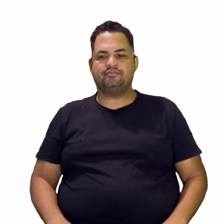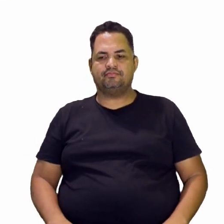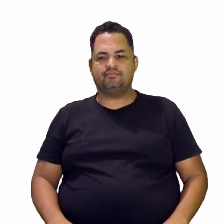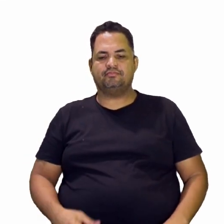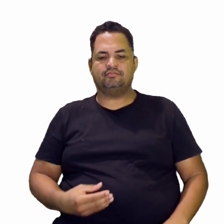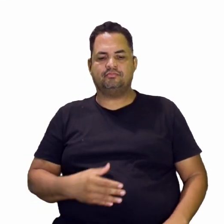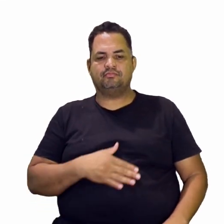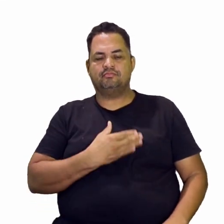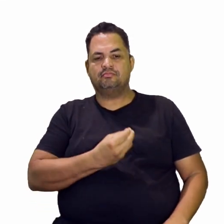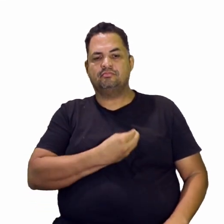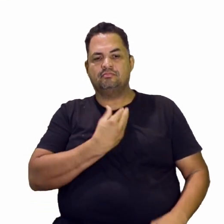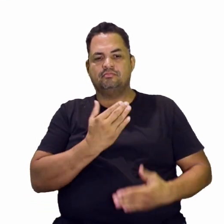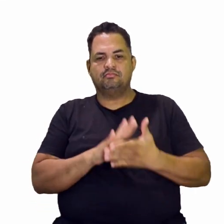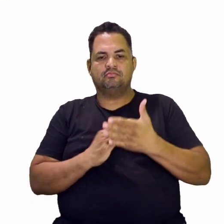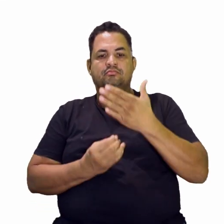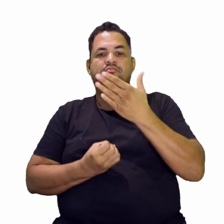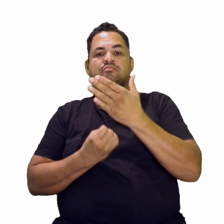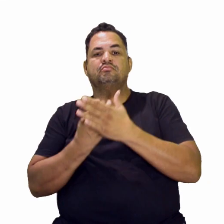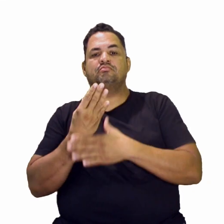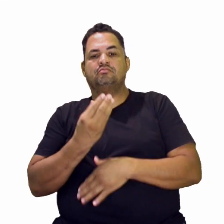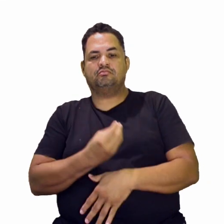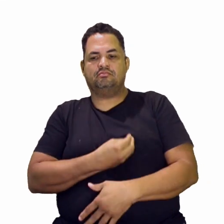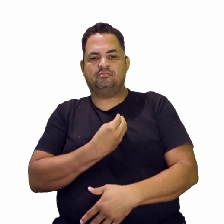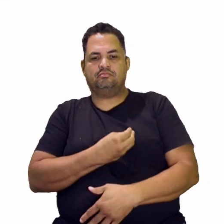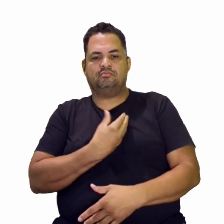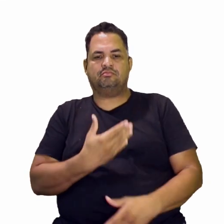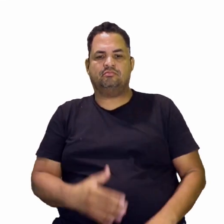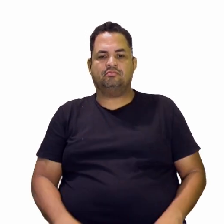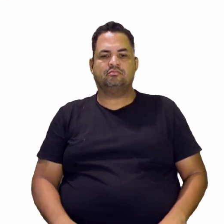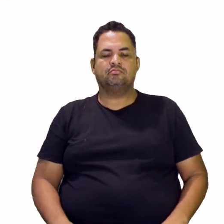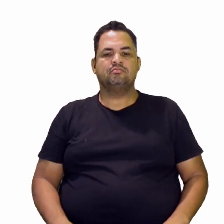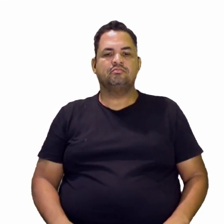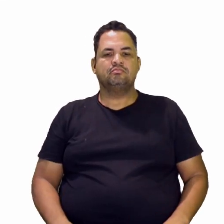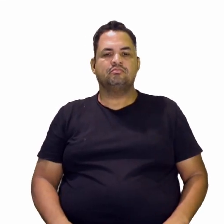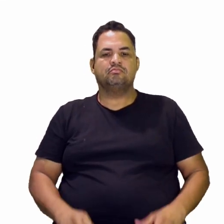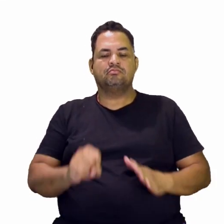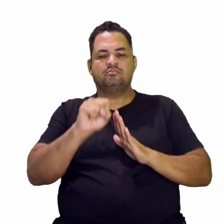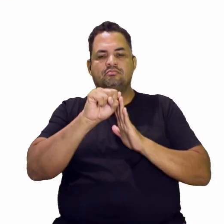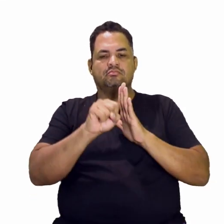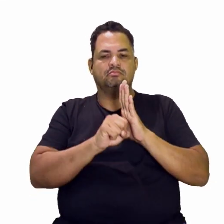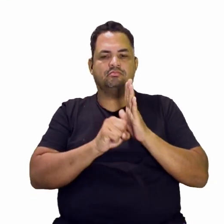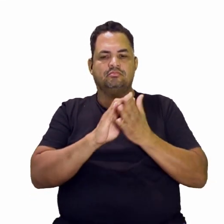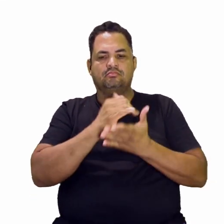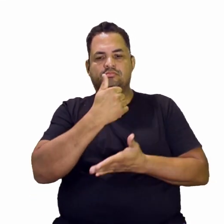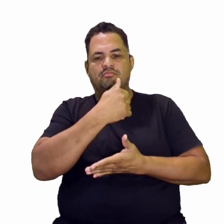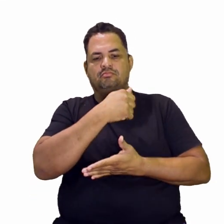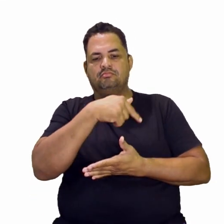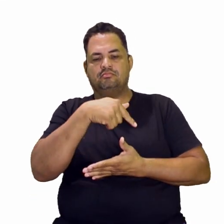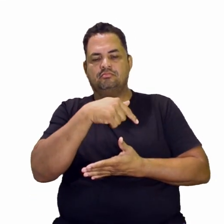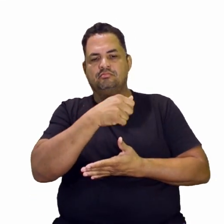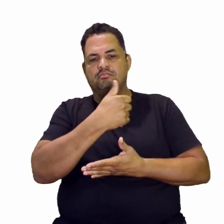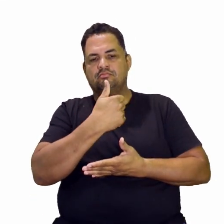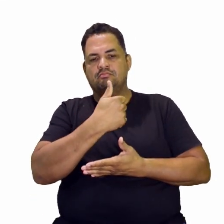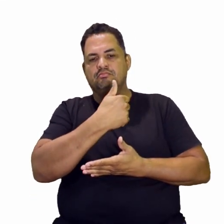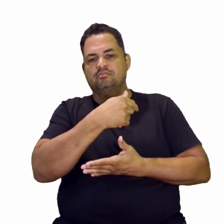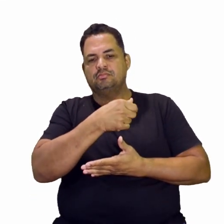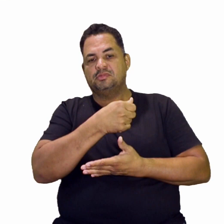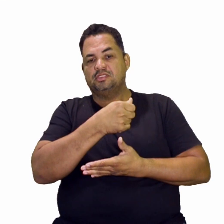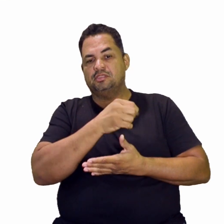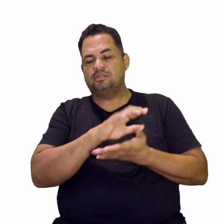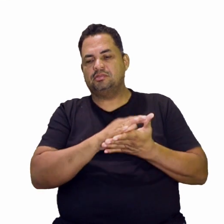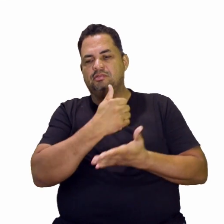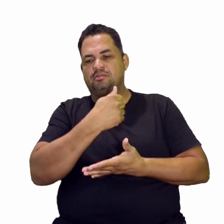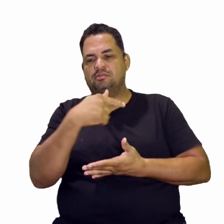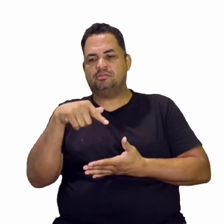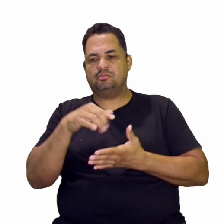vida, claro, tá bom? Mas logo, nesses séculos aqui, séculos 17 e 16, a gente não tinha essa compreensão, tá